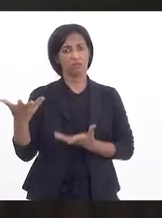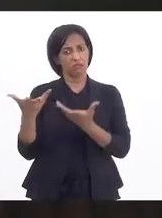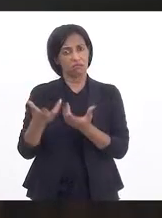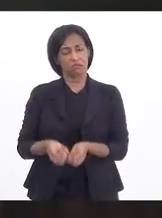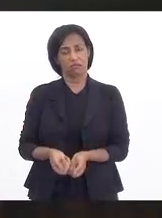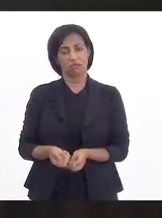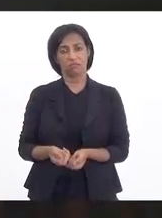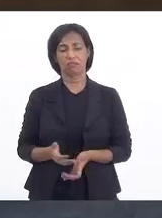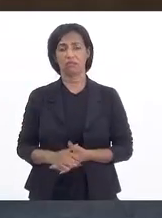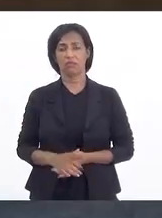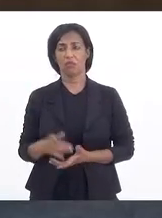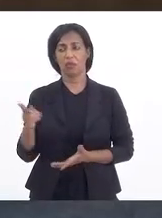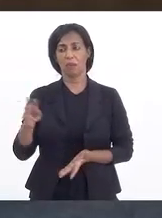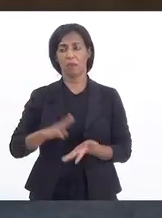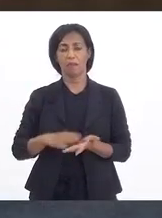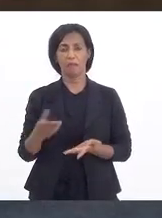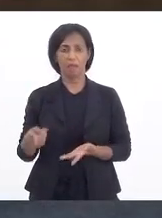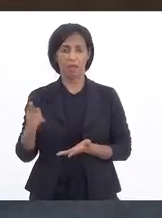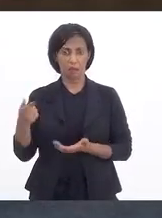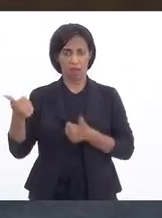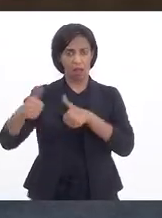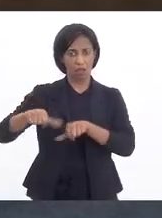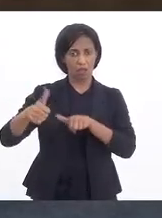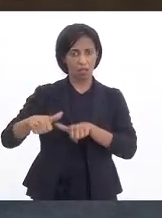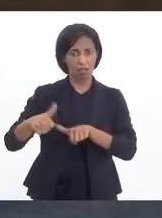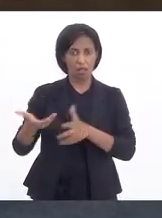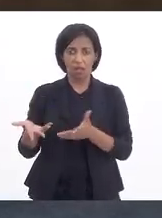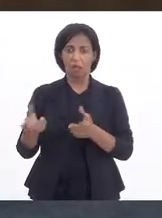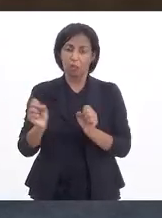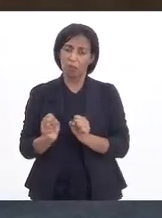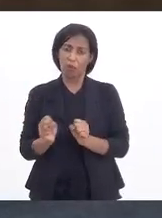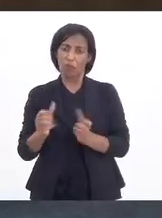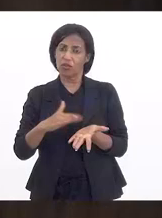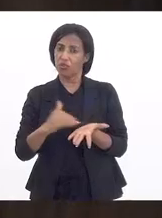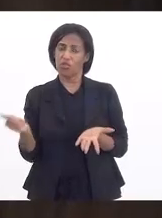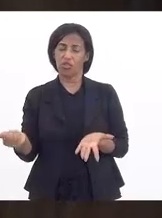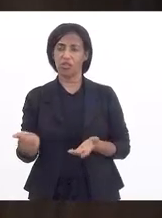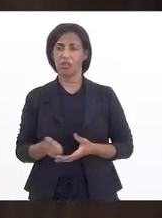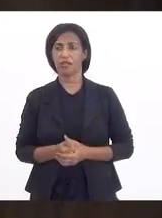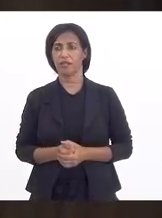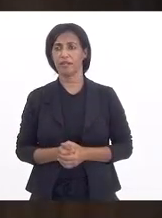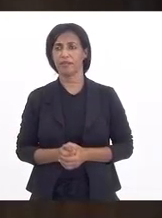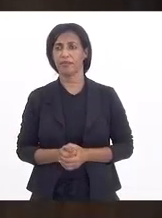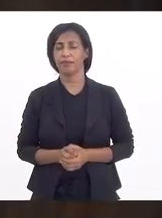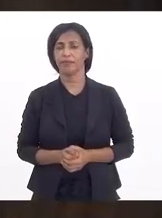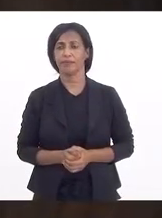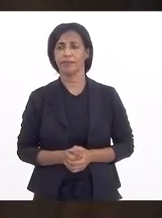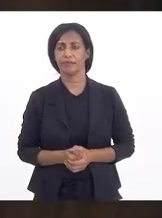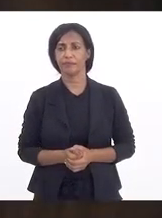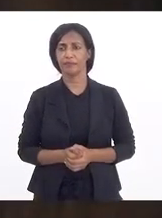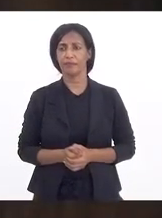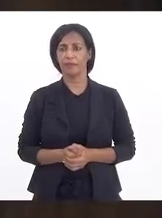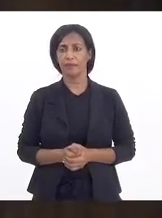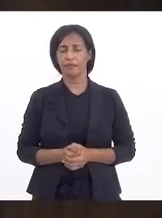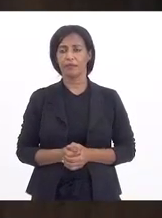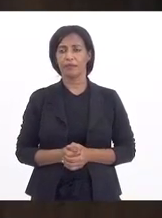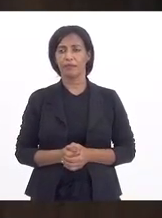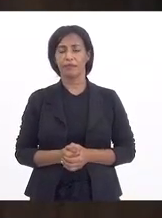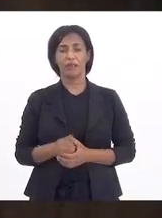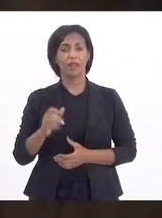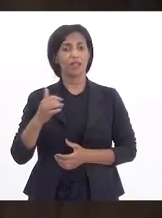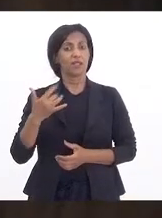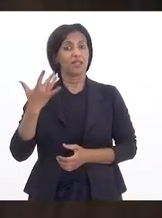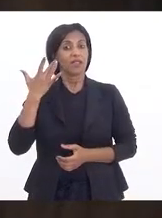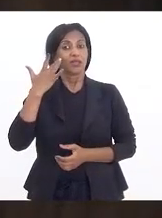o silêncio como membro da cgj quiser analisar as emendas sentir não seu presente funcionalidade projeto de análise menos